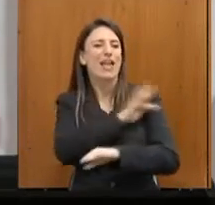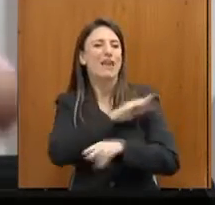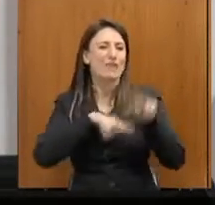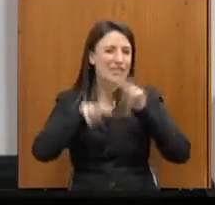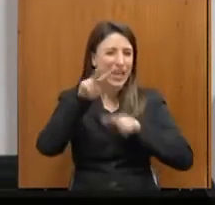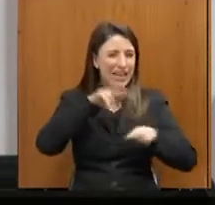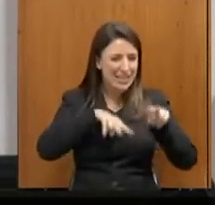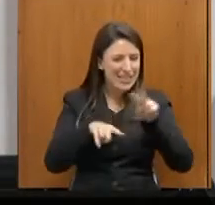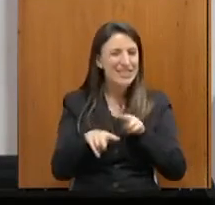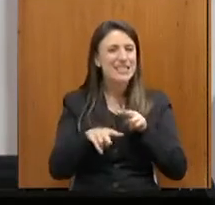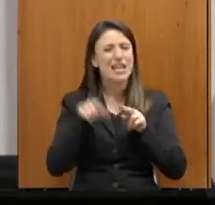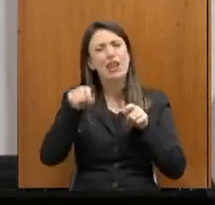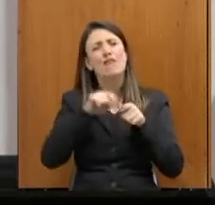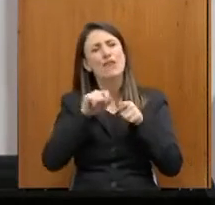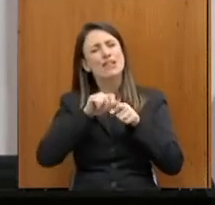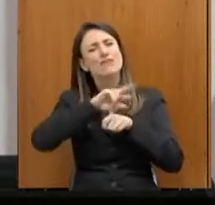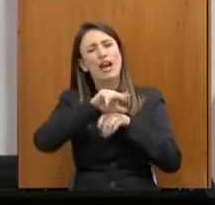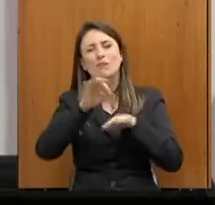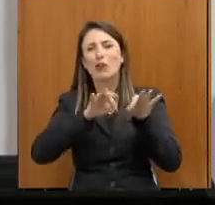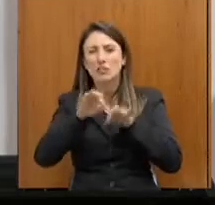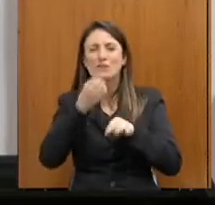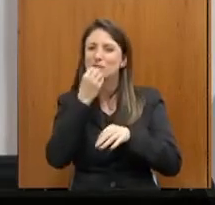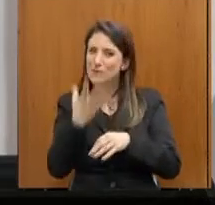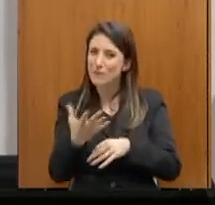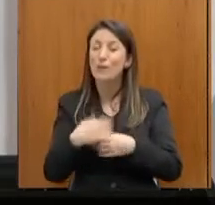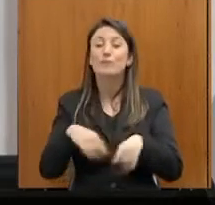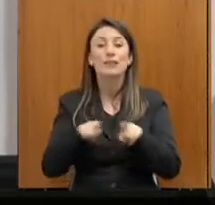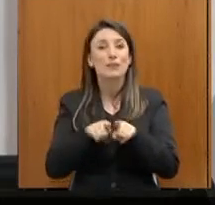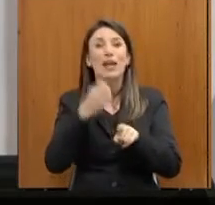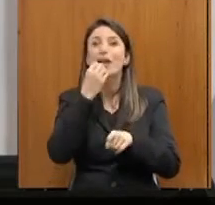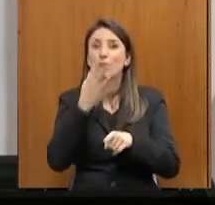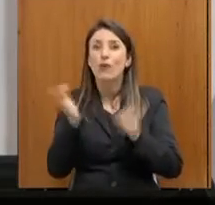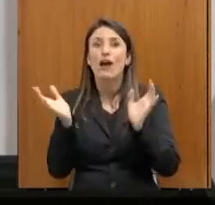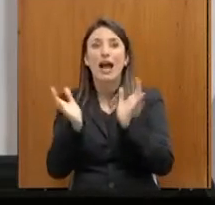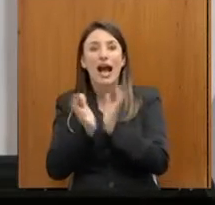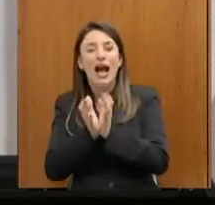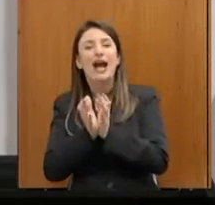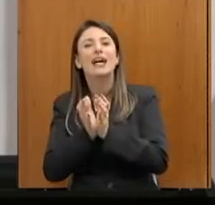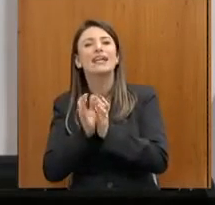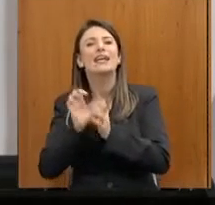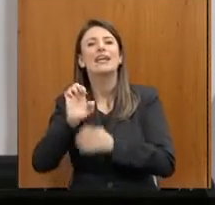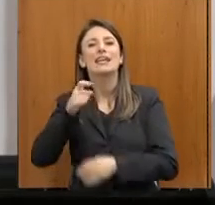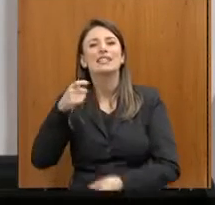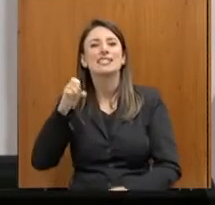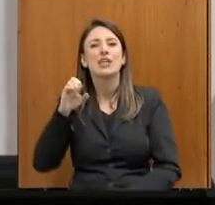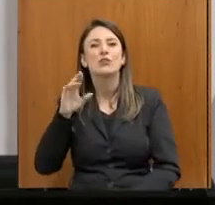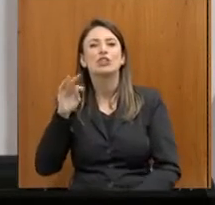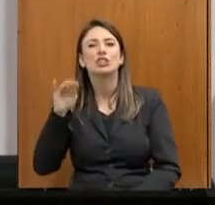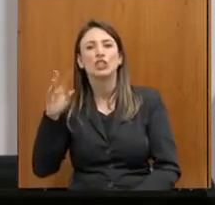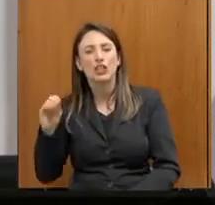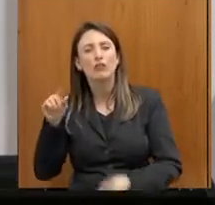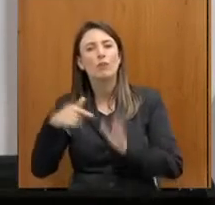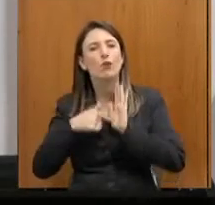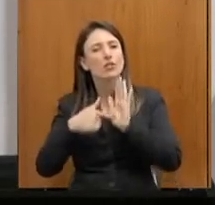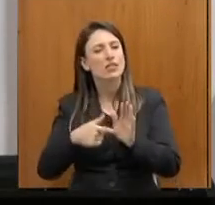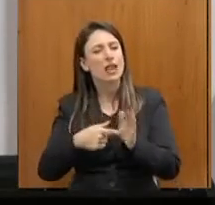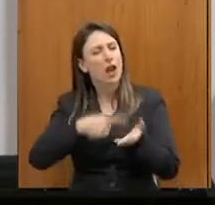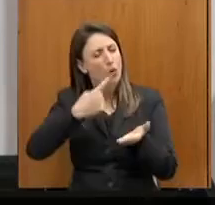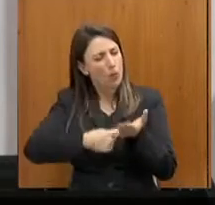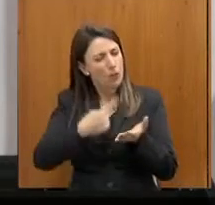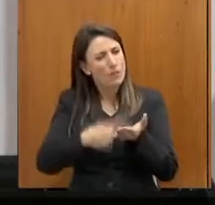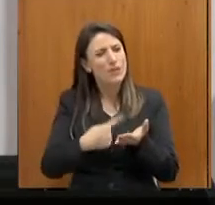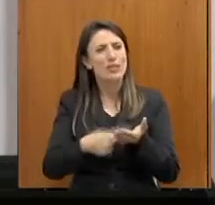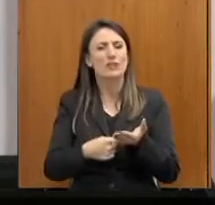poder mais uma forma e do executivo mostrar o compromisso dele e isso tem sido feito de uma forma